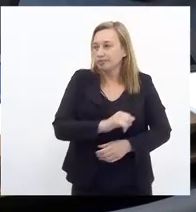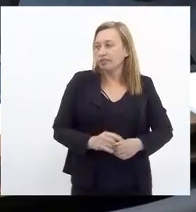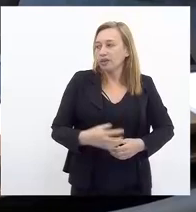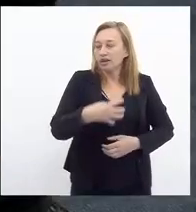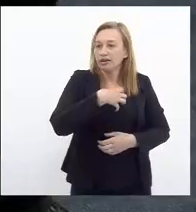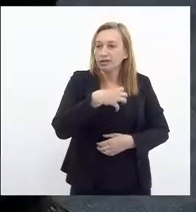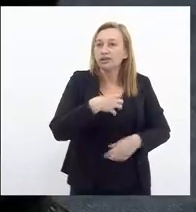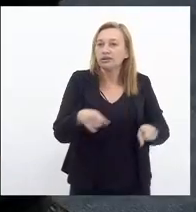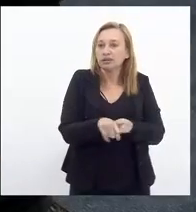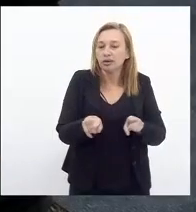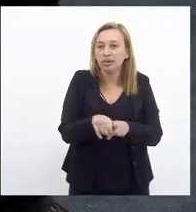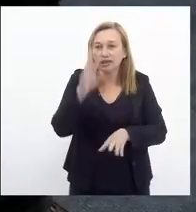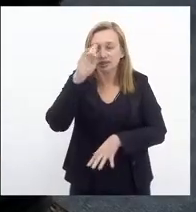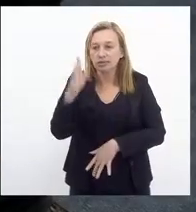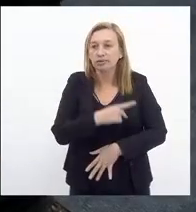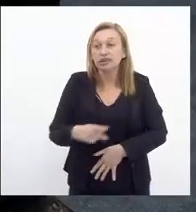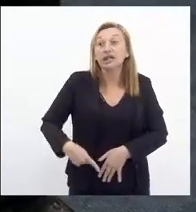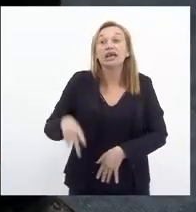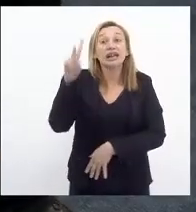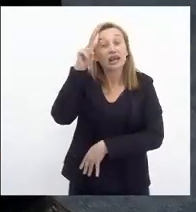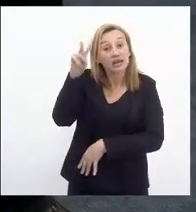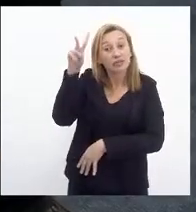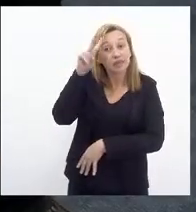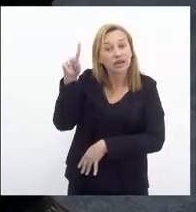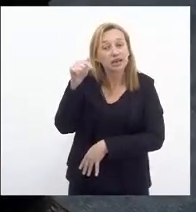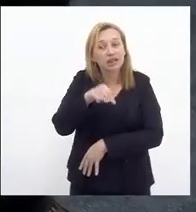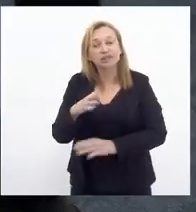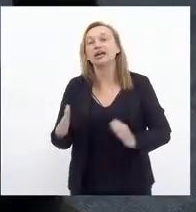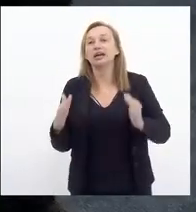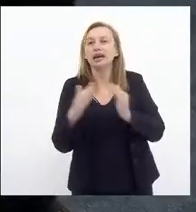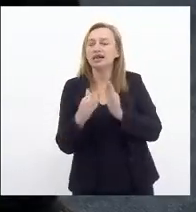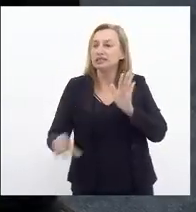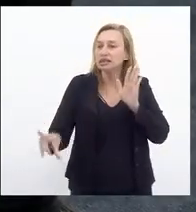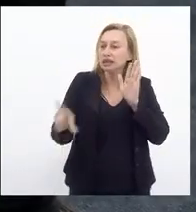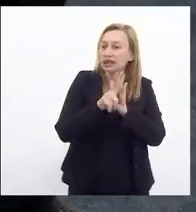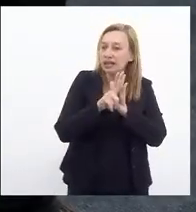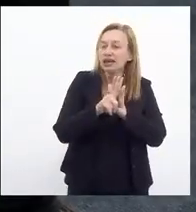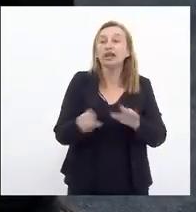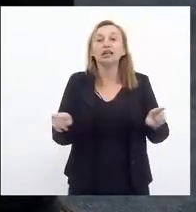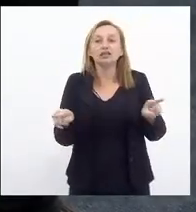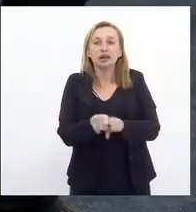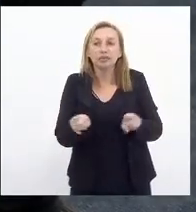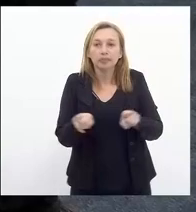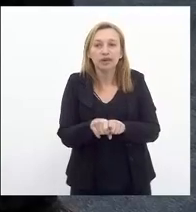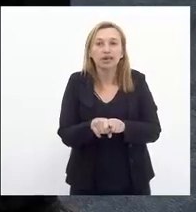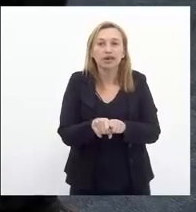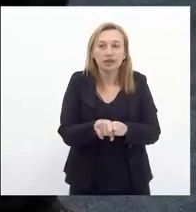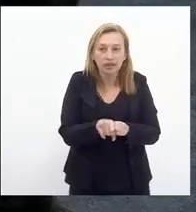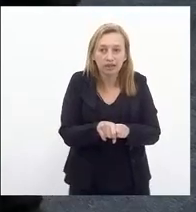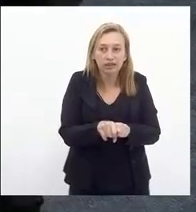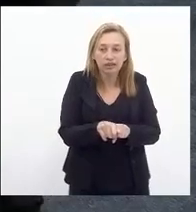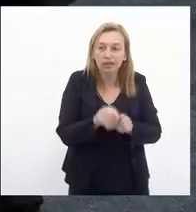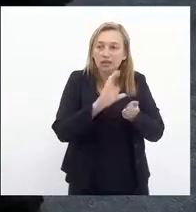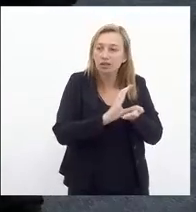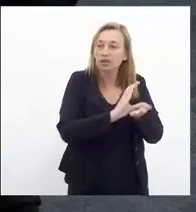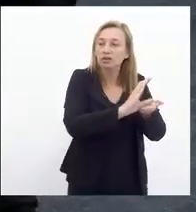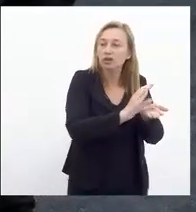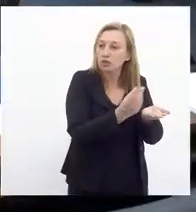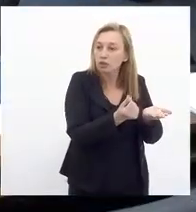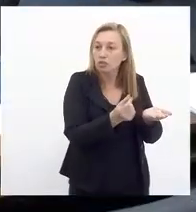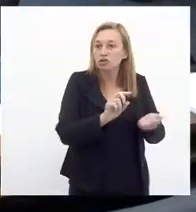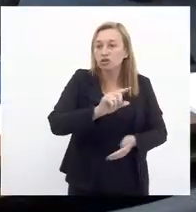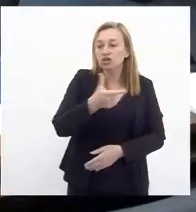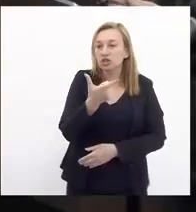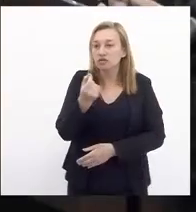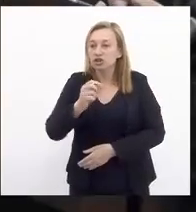nesse sentido também se o presidente lembrar que essa casa Legislativa também fez um aporte de recursos de 20 milhões